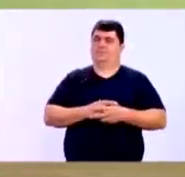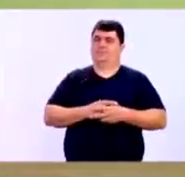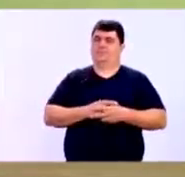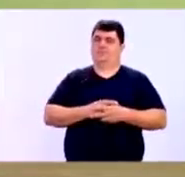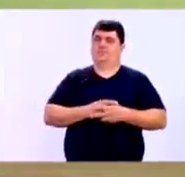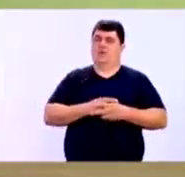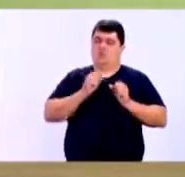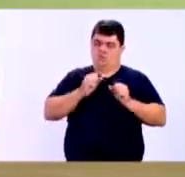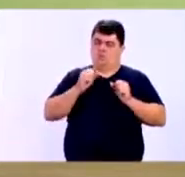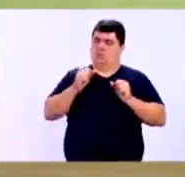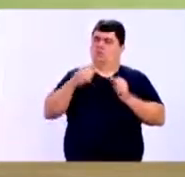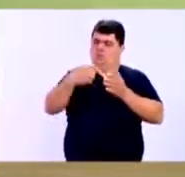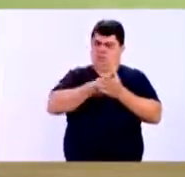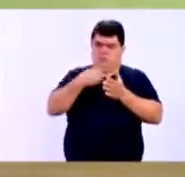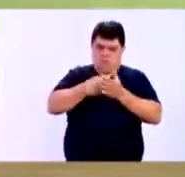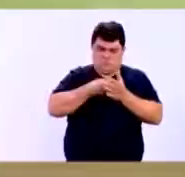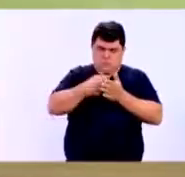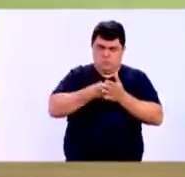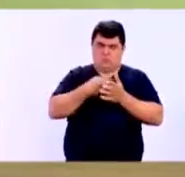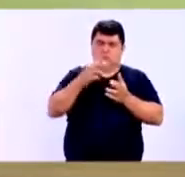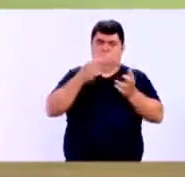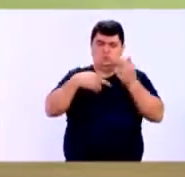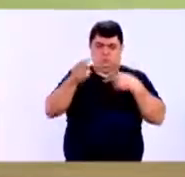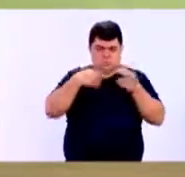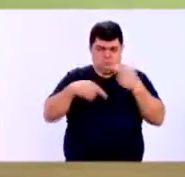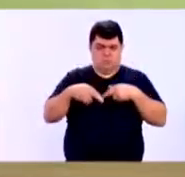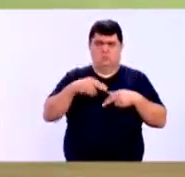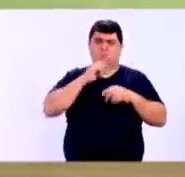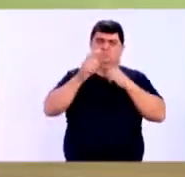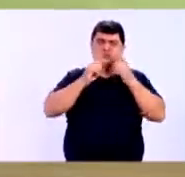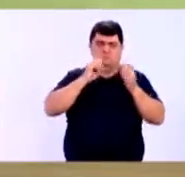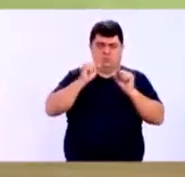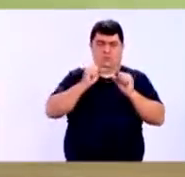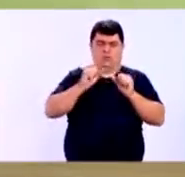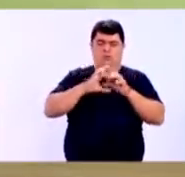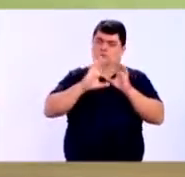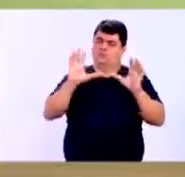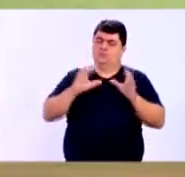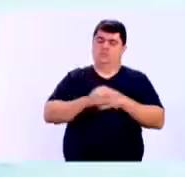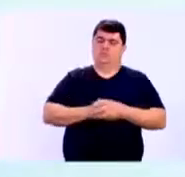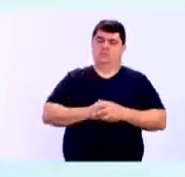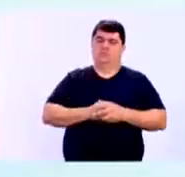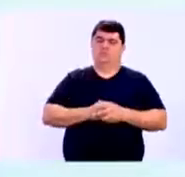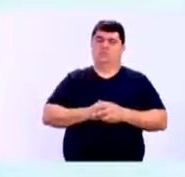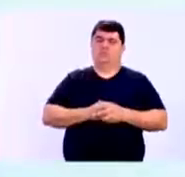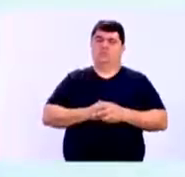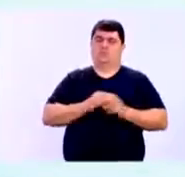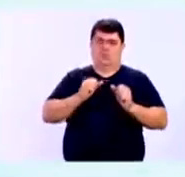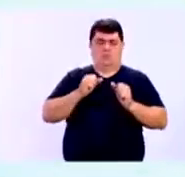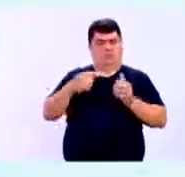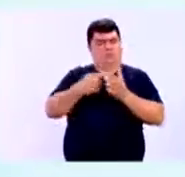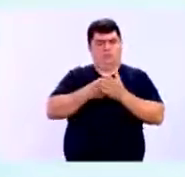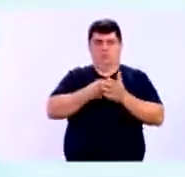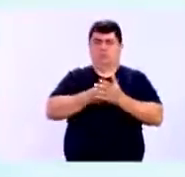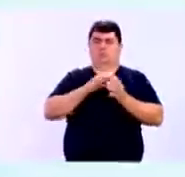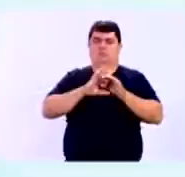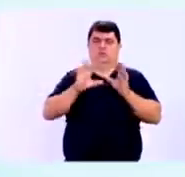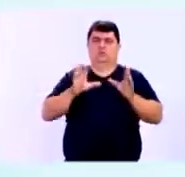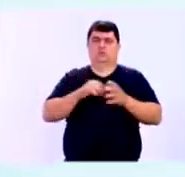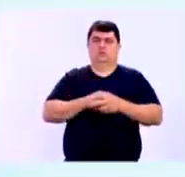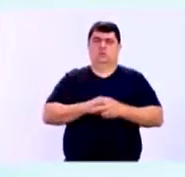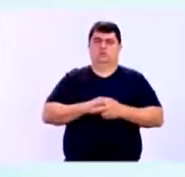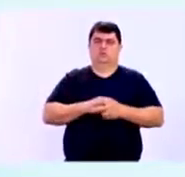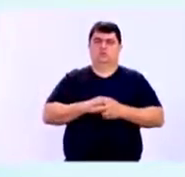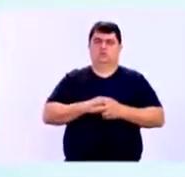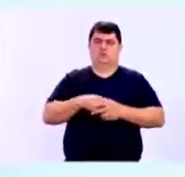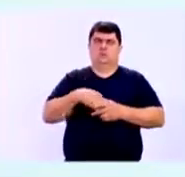Continue participando aí, mandando dúvidas. É isso aí, pessoal. O chat está aberto para vocês. Não vamos levar essas dúvidas